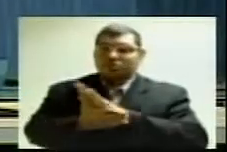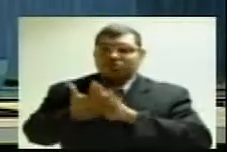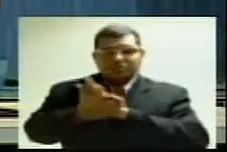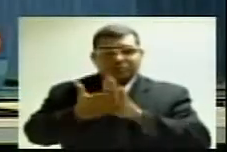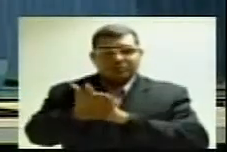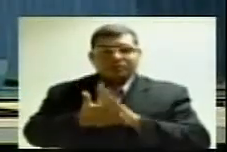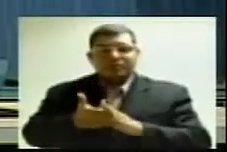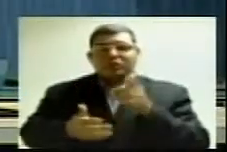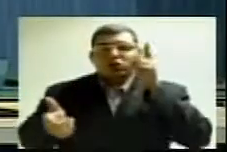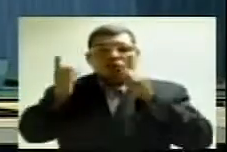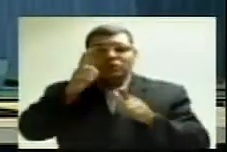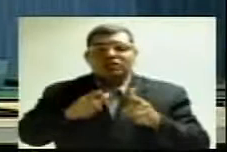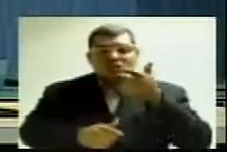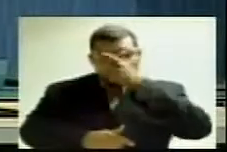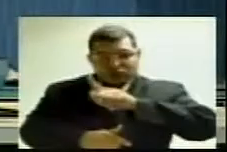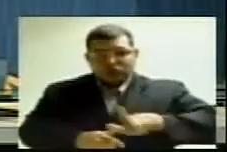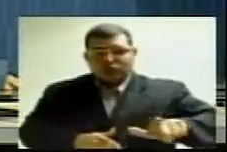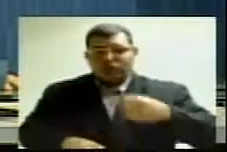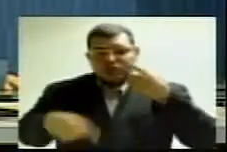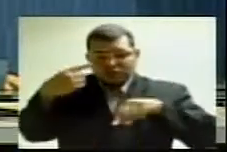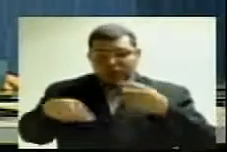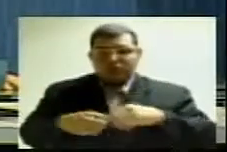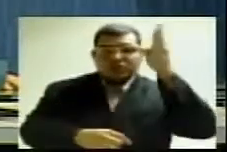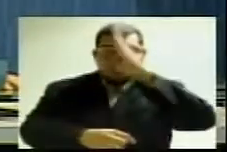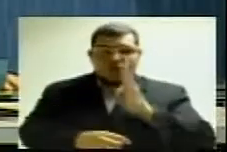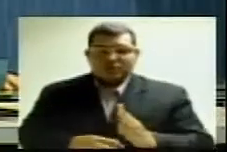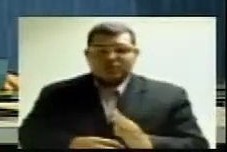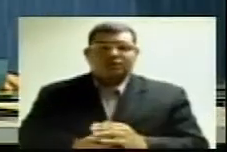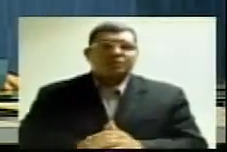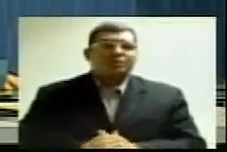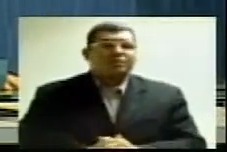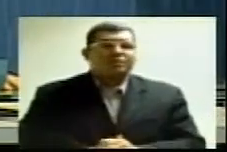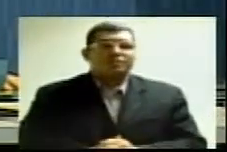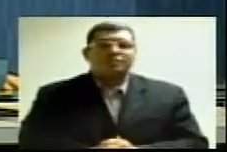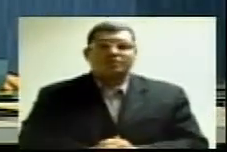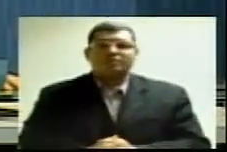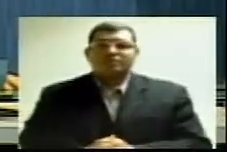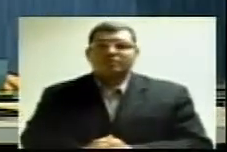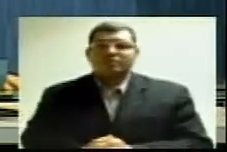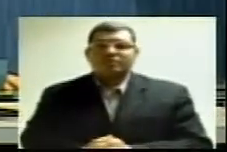nada surgia de novo na política brasileira.